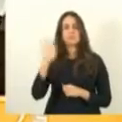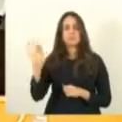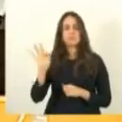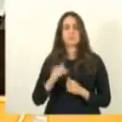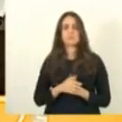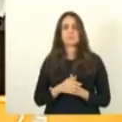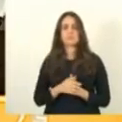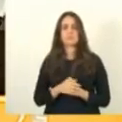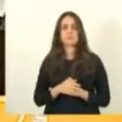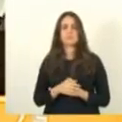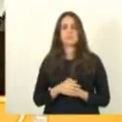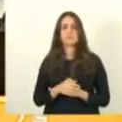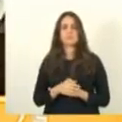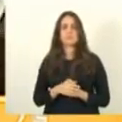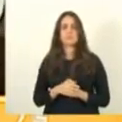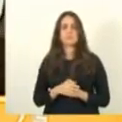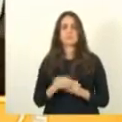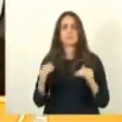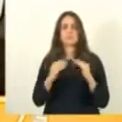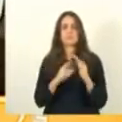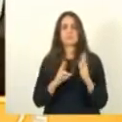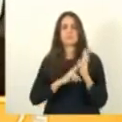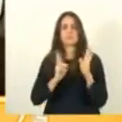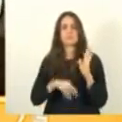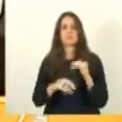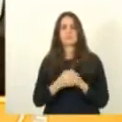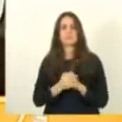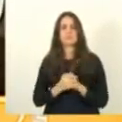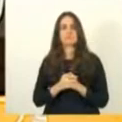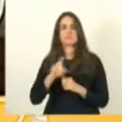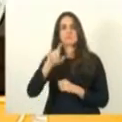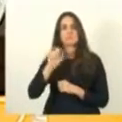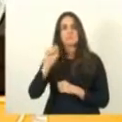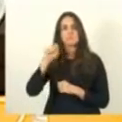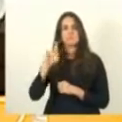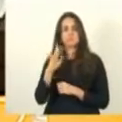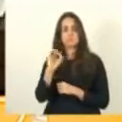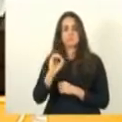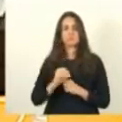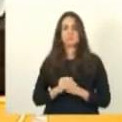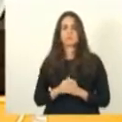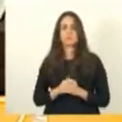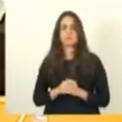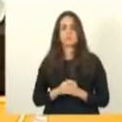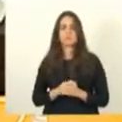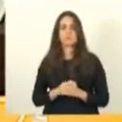Favato. Com o relator. Deputado Alexandre Chambinho.